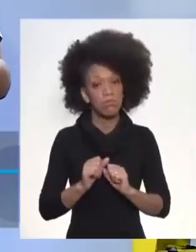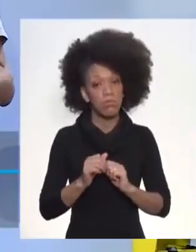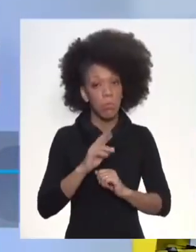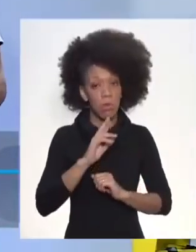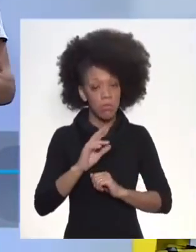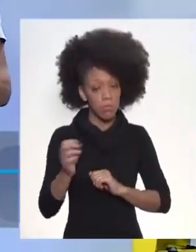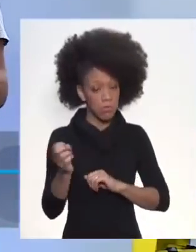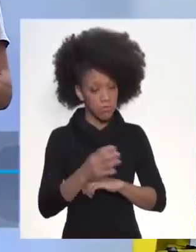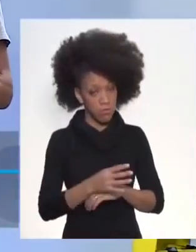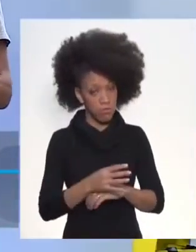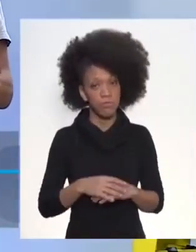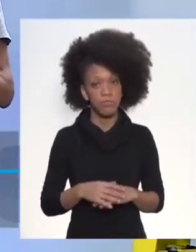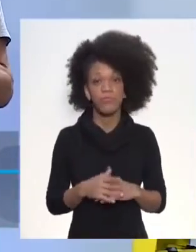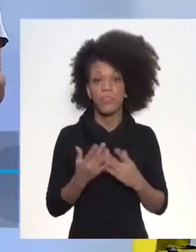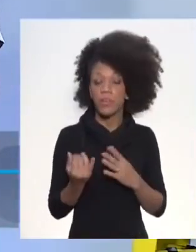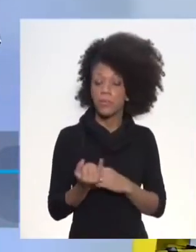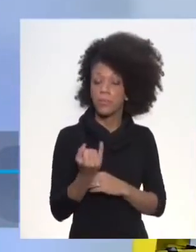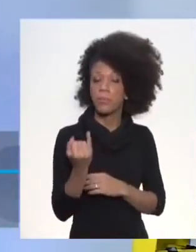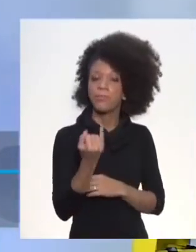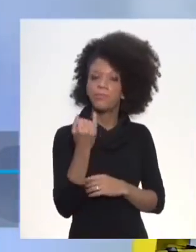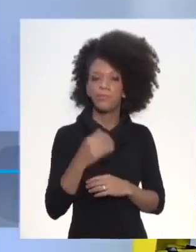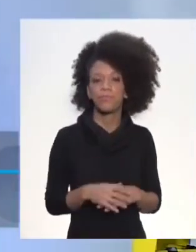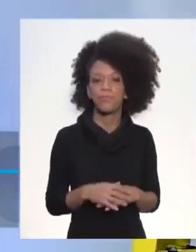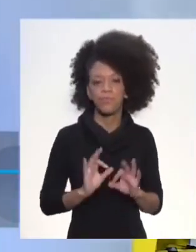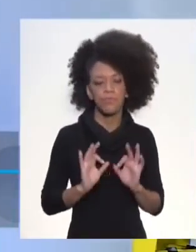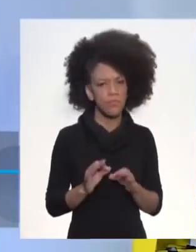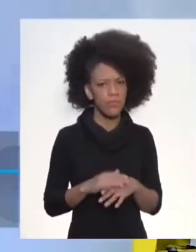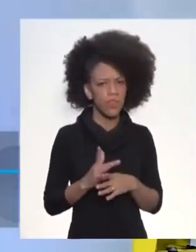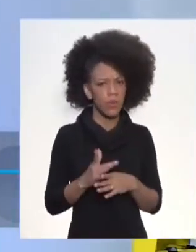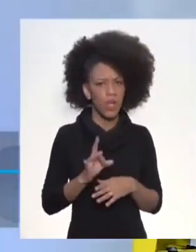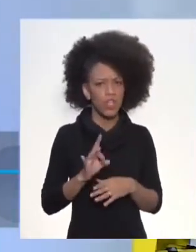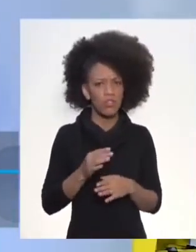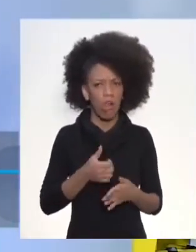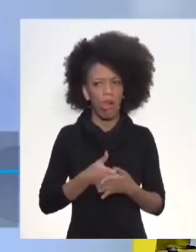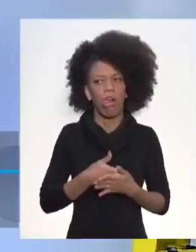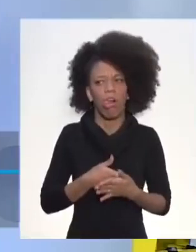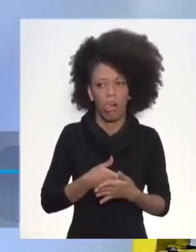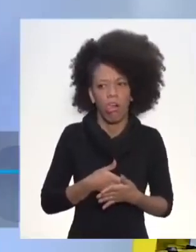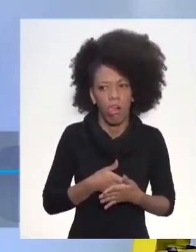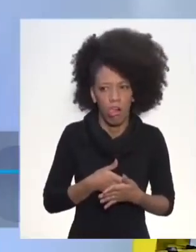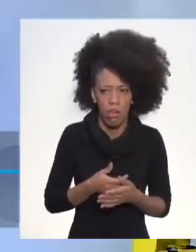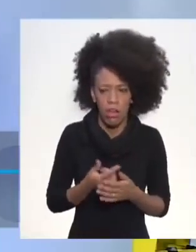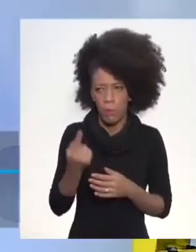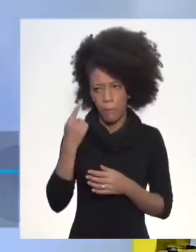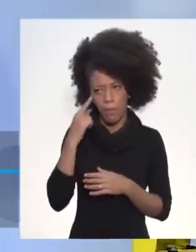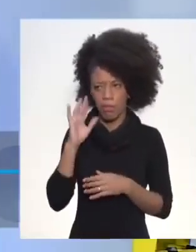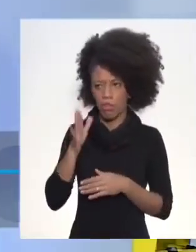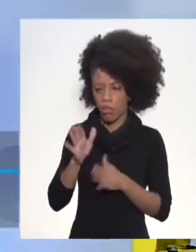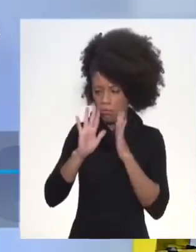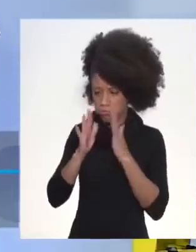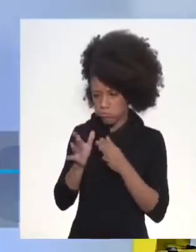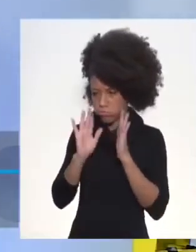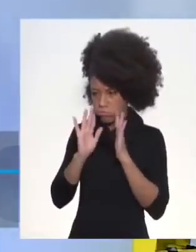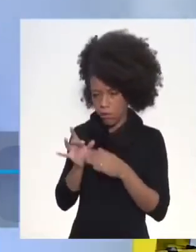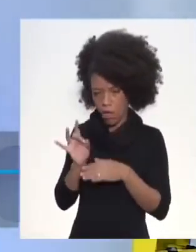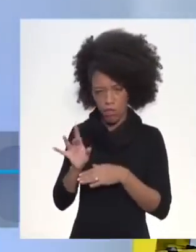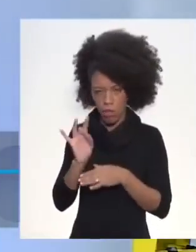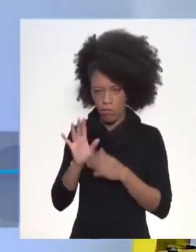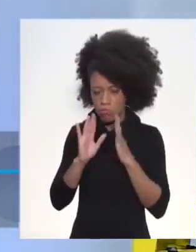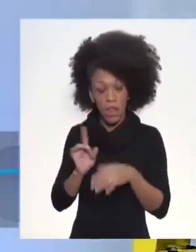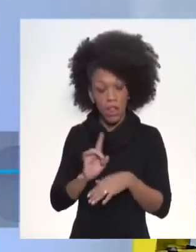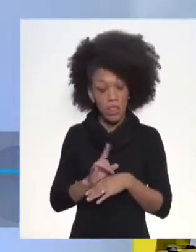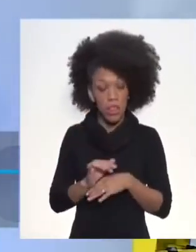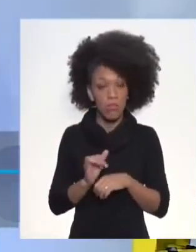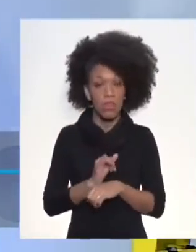resposta. É extremamente importante isso aí, né? Então não fica engessado, eu penso nessa resposta. Assim, não, busca